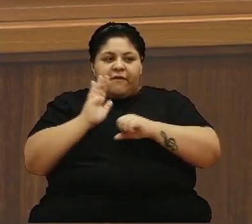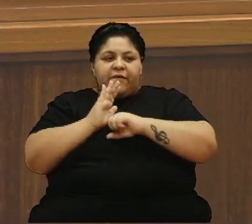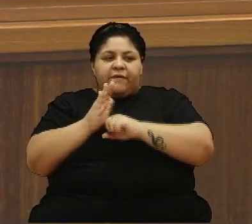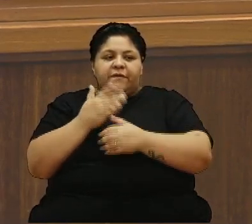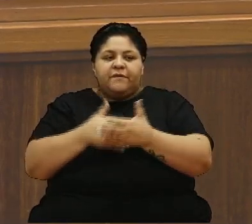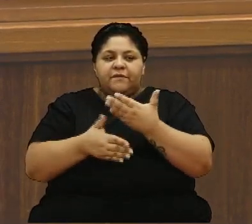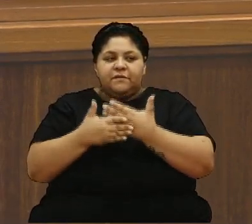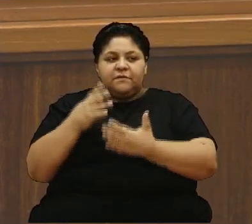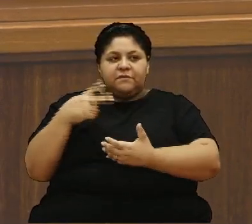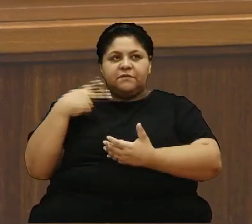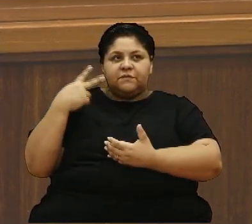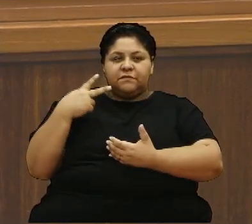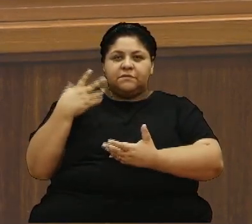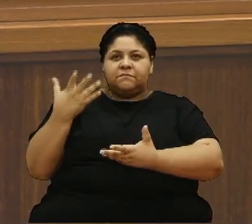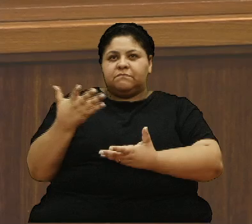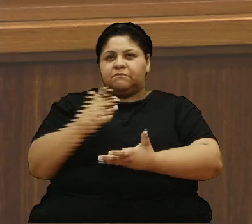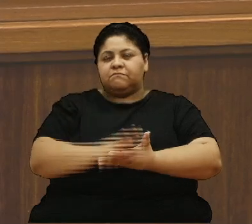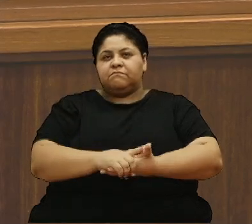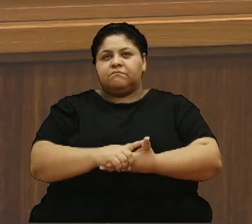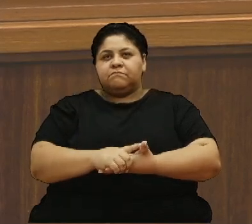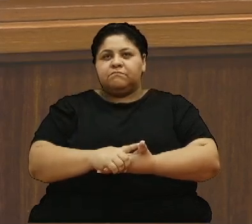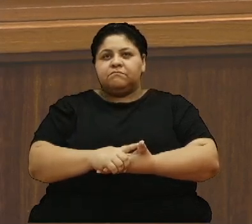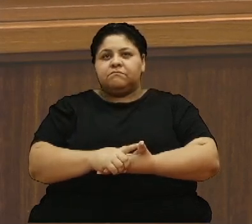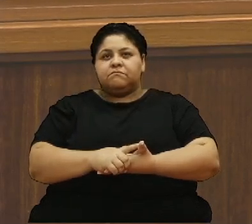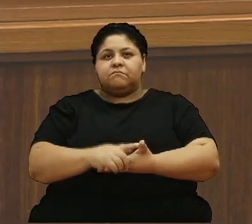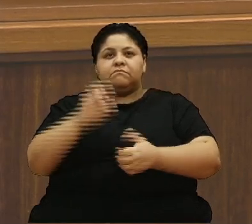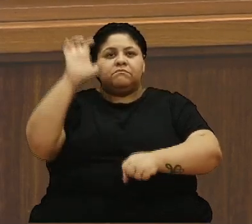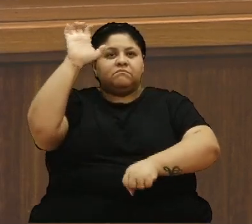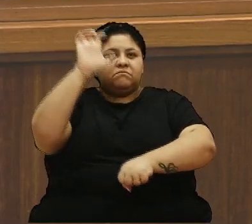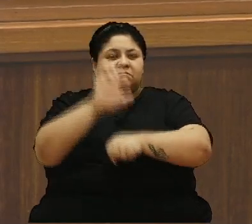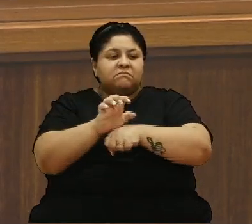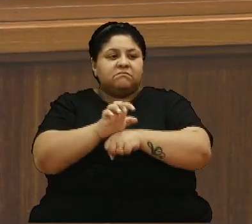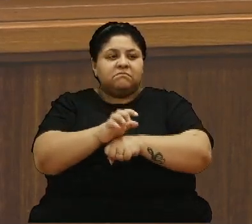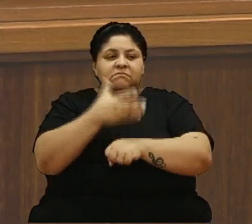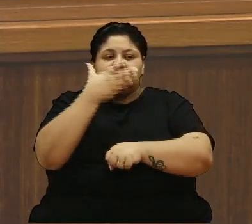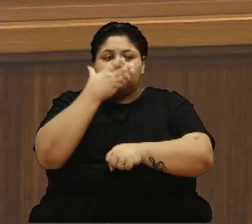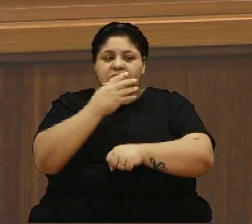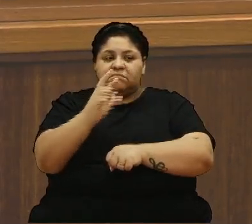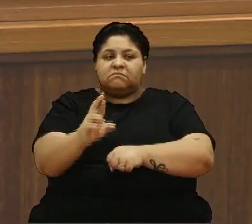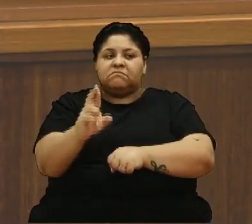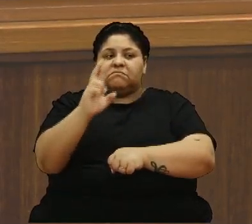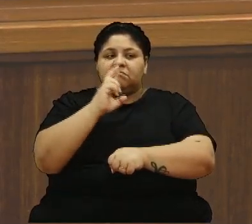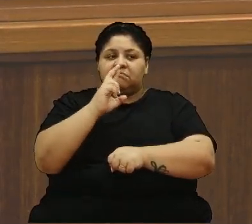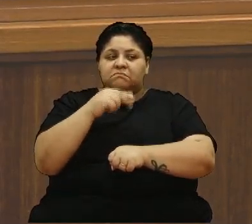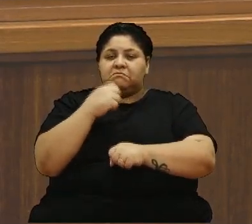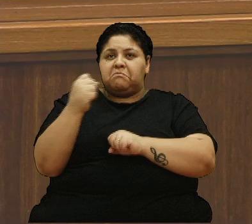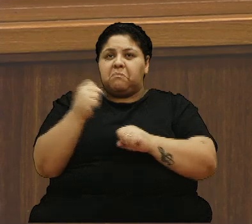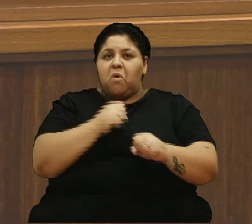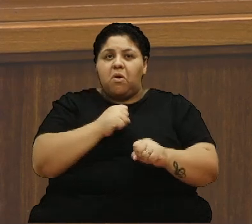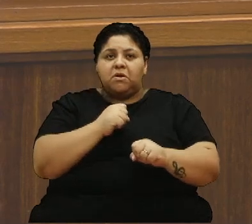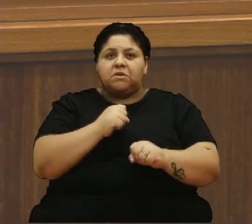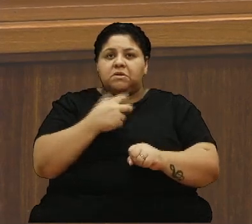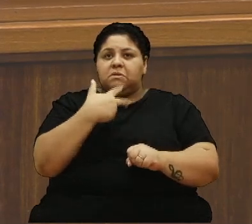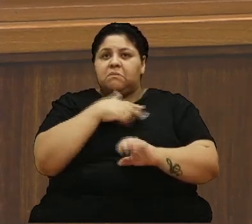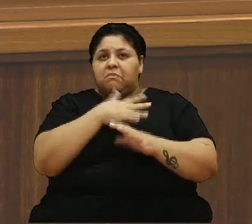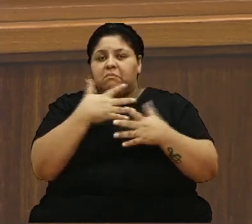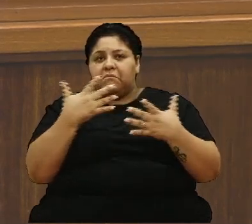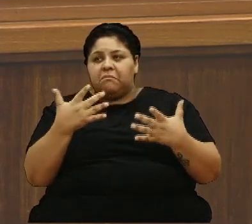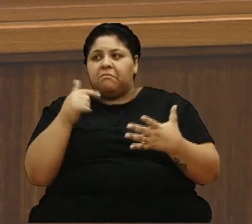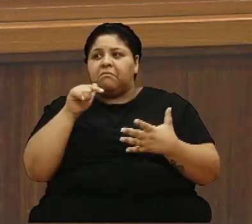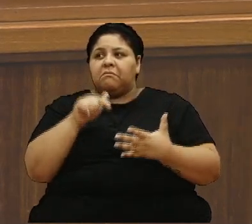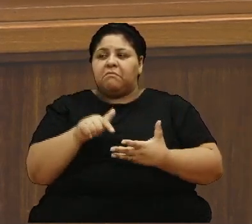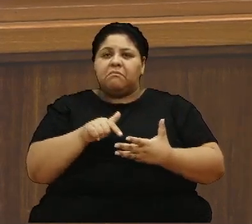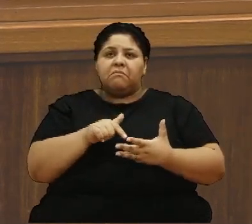todos os vereadores e vereadoras, e aí, em nível de Estado, os caras sequer dizem se vão nos responder, ou se podem ou não. Então, isso, assim, ó, é